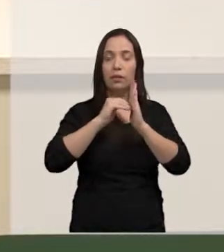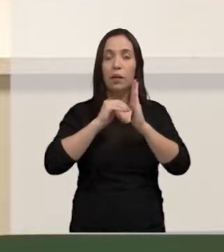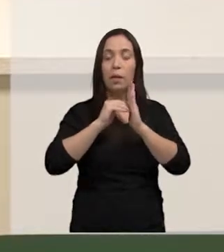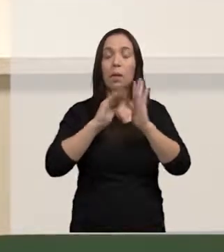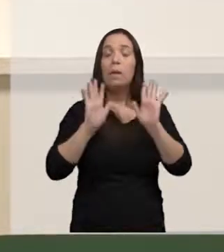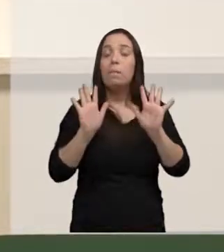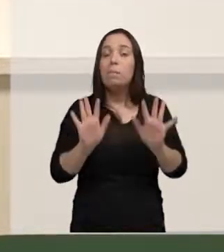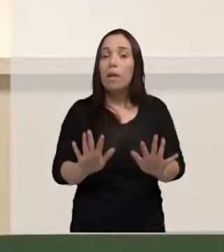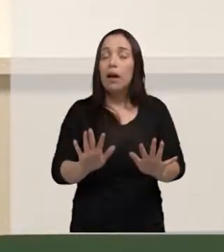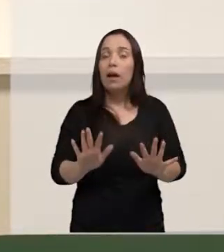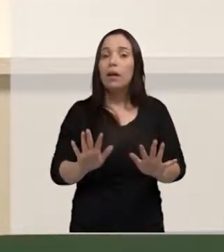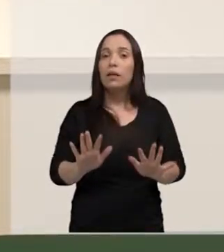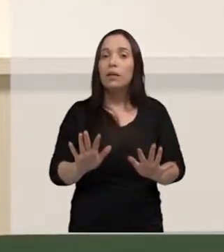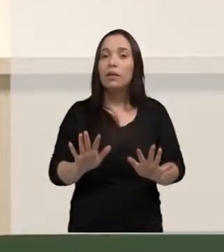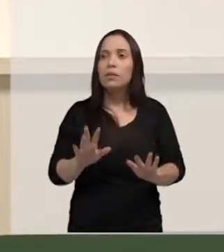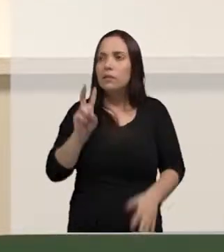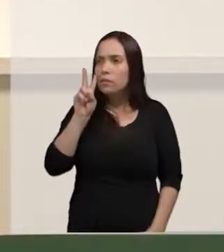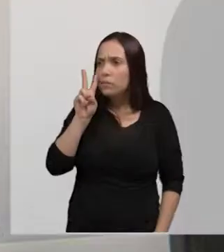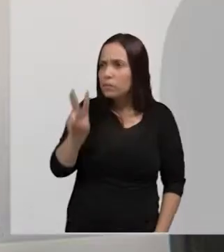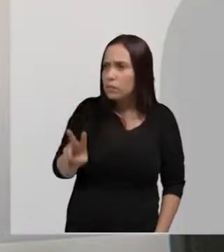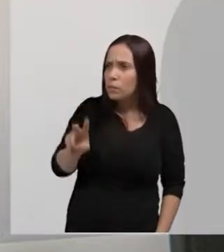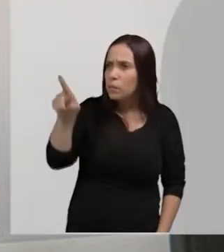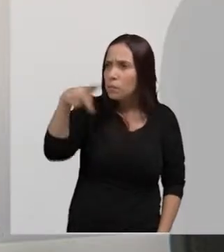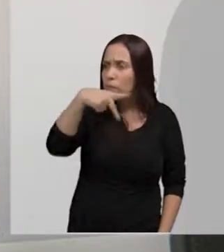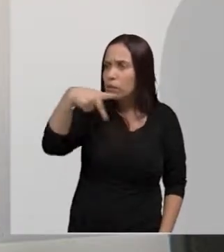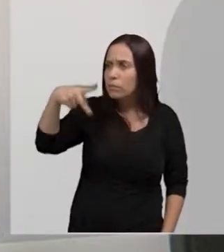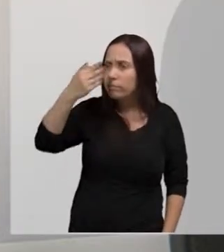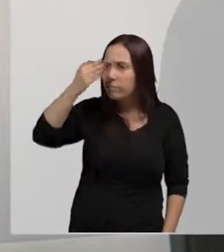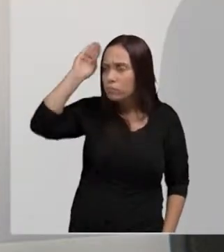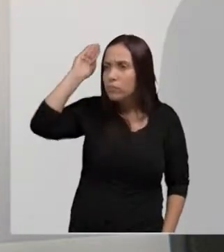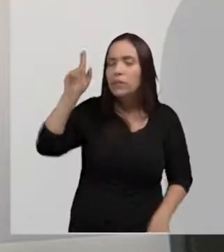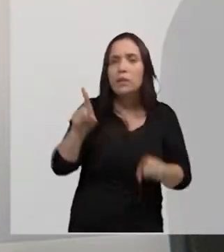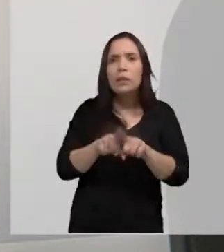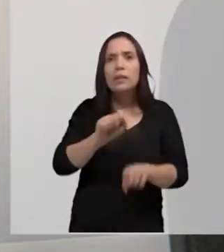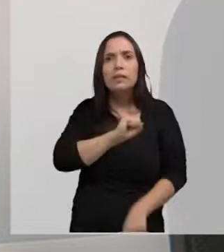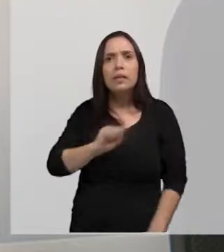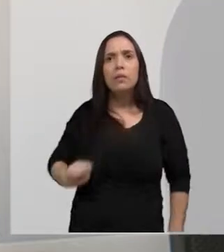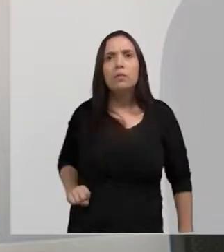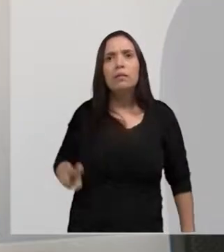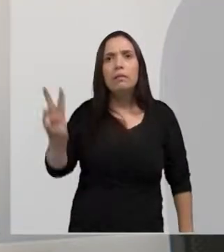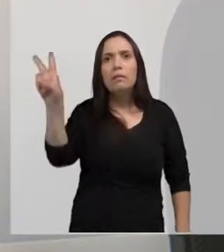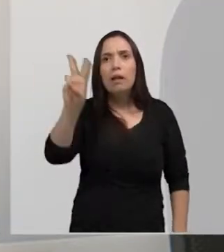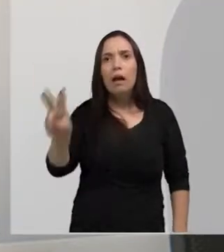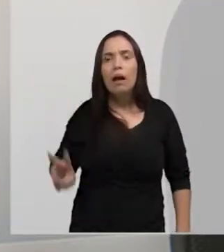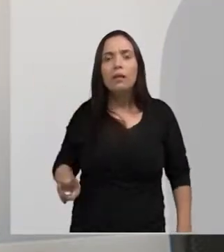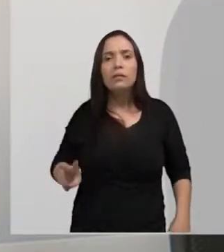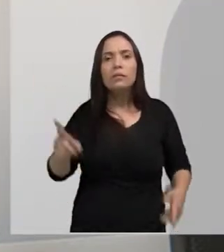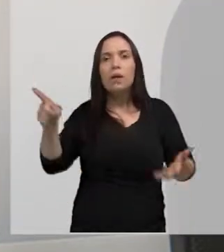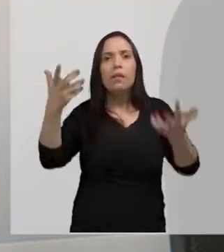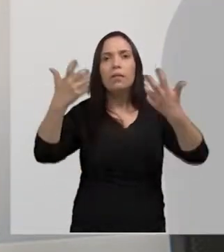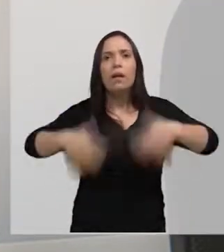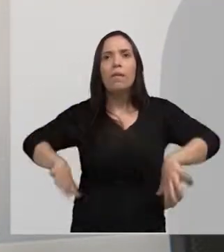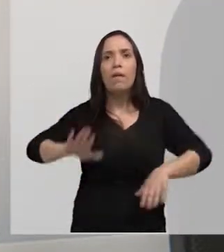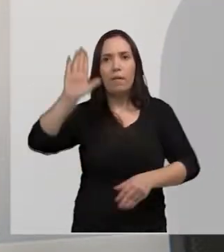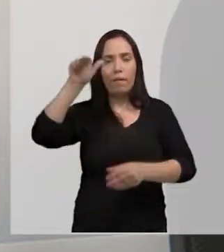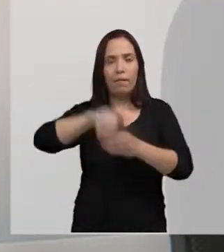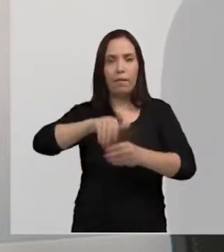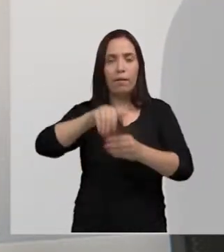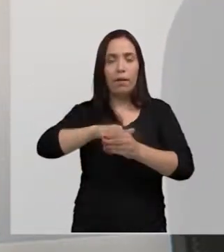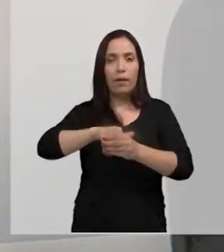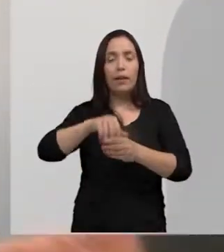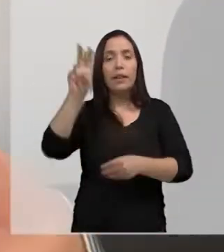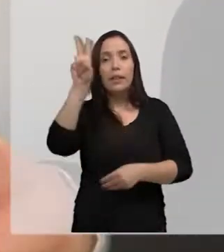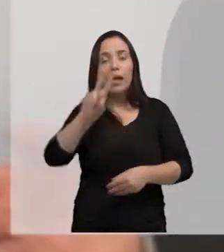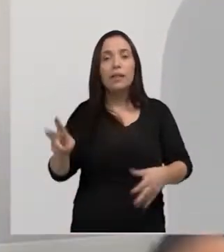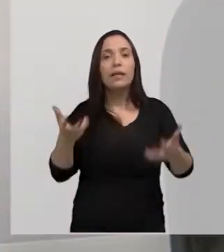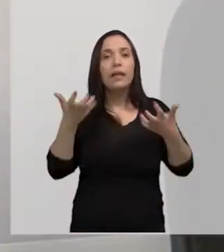ele deixa de ser candidato oposicionista quando ele nota que o senador Tasso Gereissati não tem nenhum interesse de ser candidato, e naquela época o